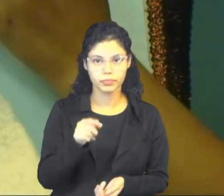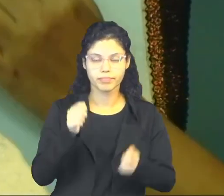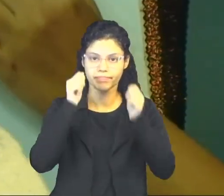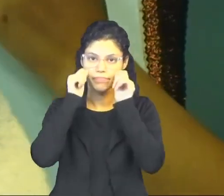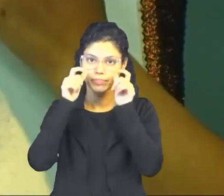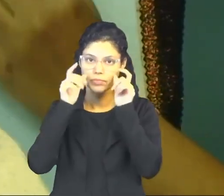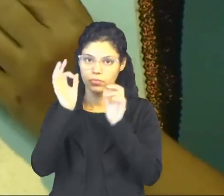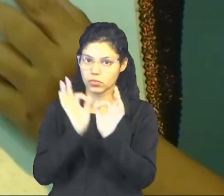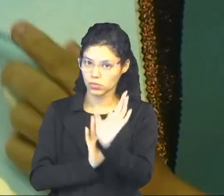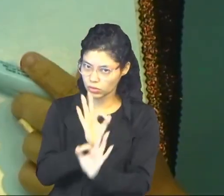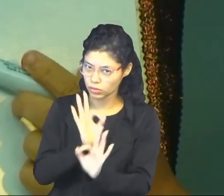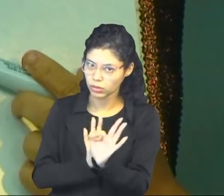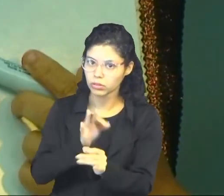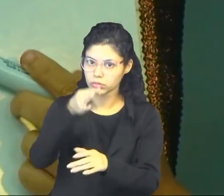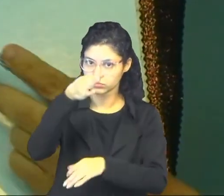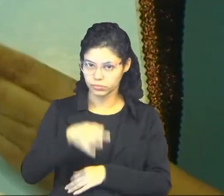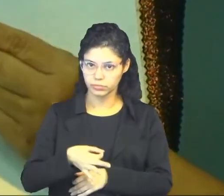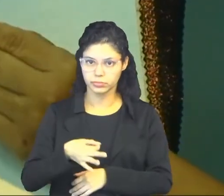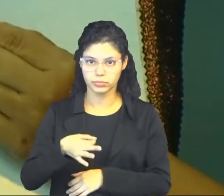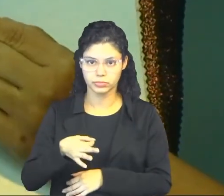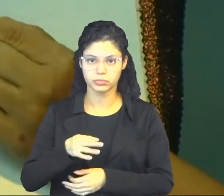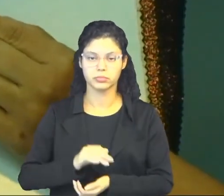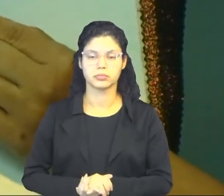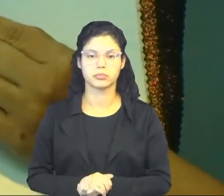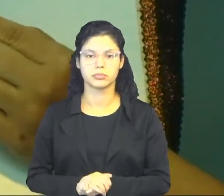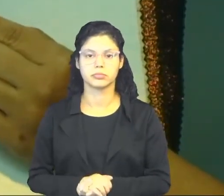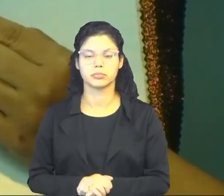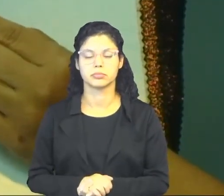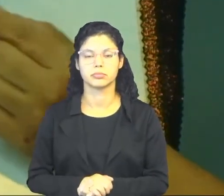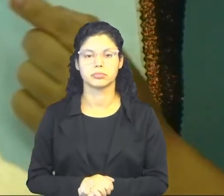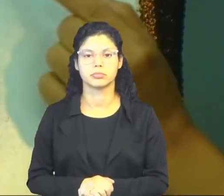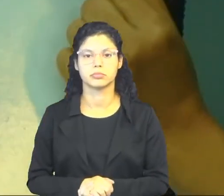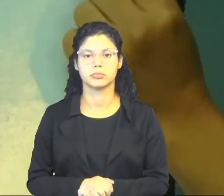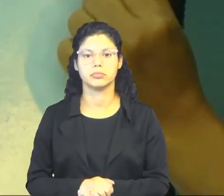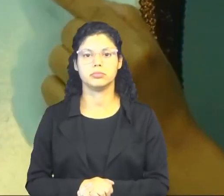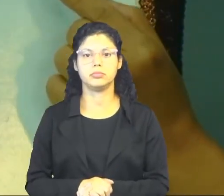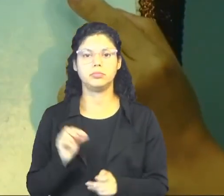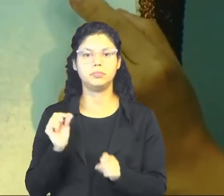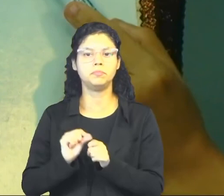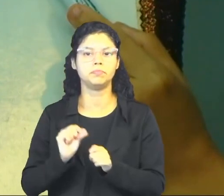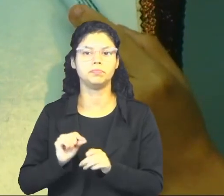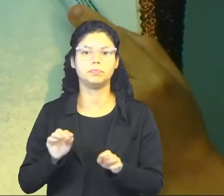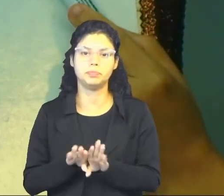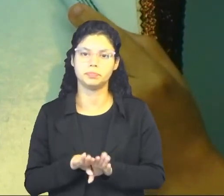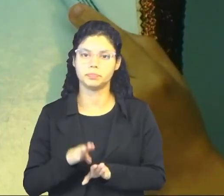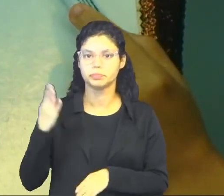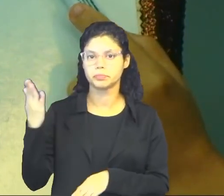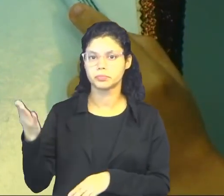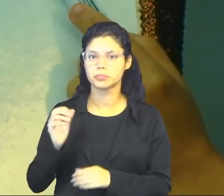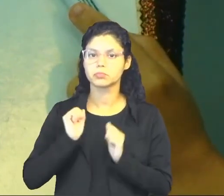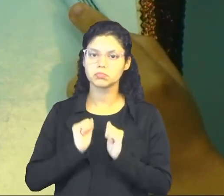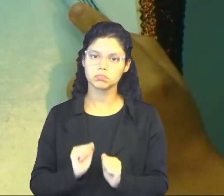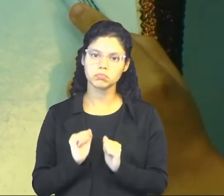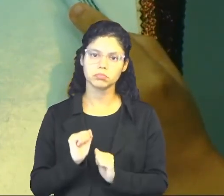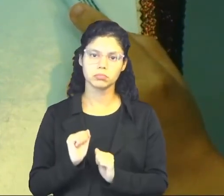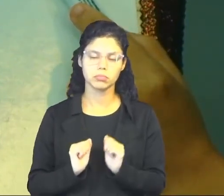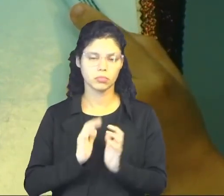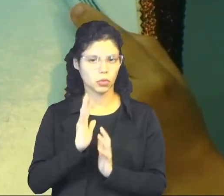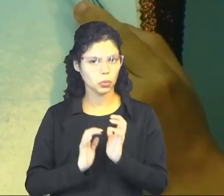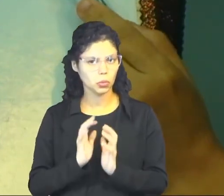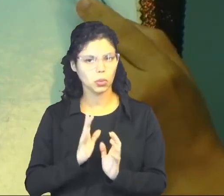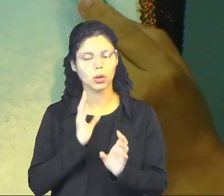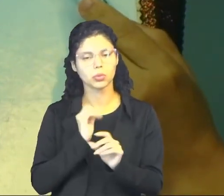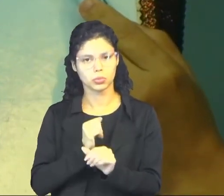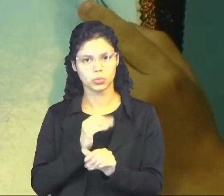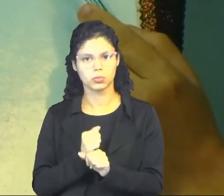a armação, você fazer de maneira organizada, da maneira certa. Porque se você escrever de qualquer jeito, você pode se confundir na hora de somar, tá?